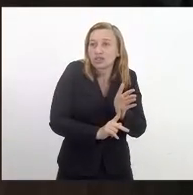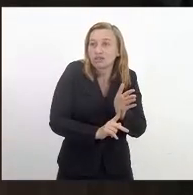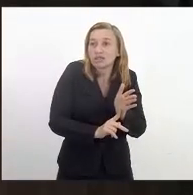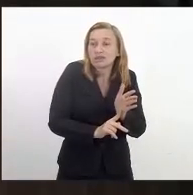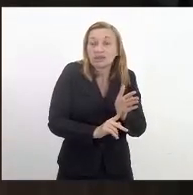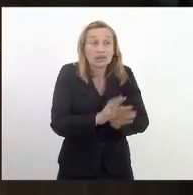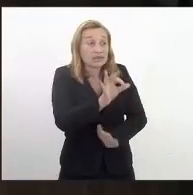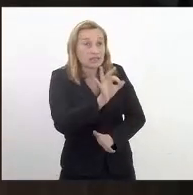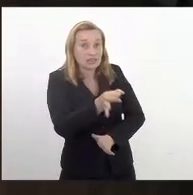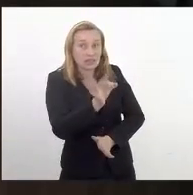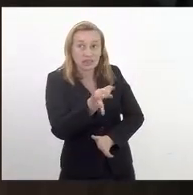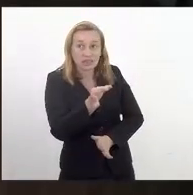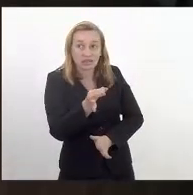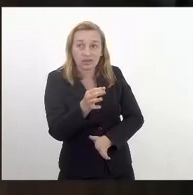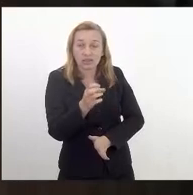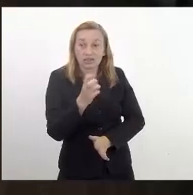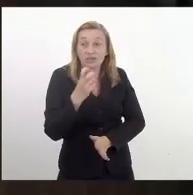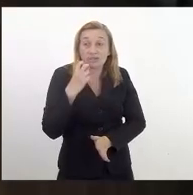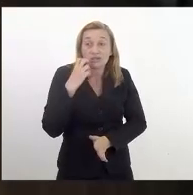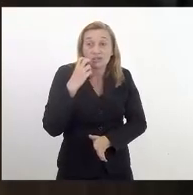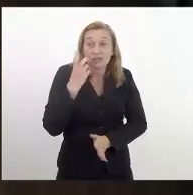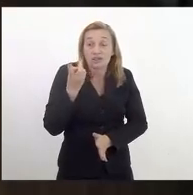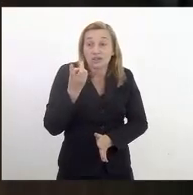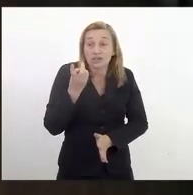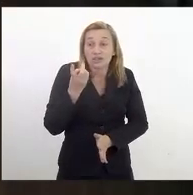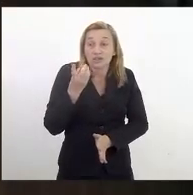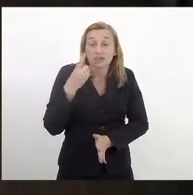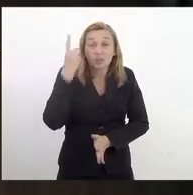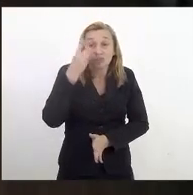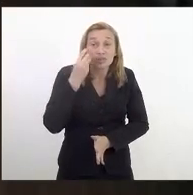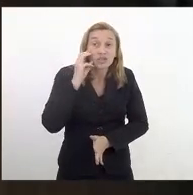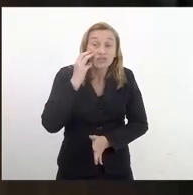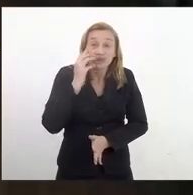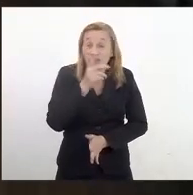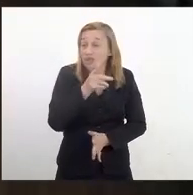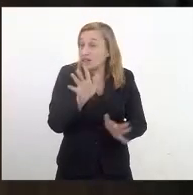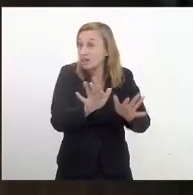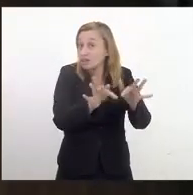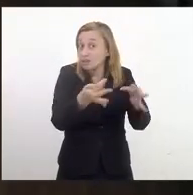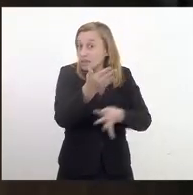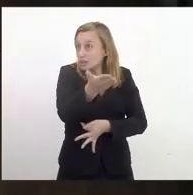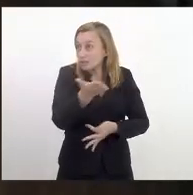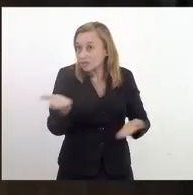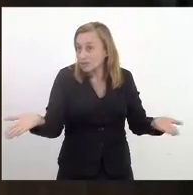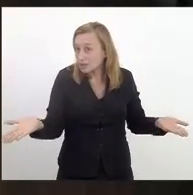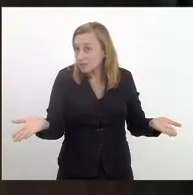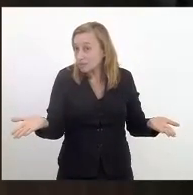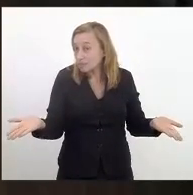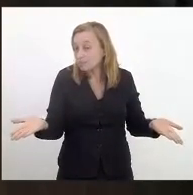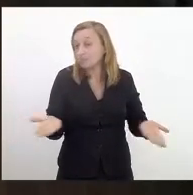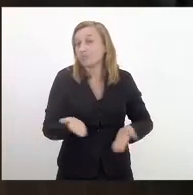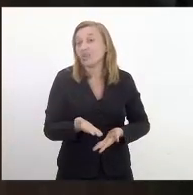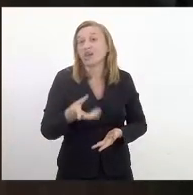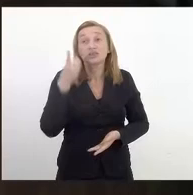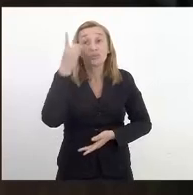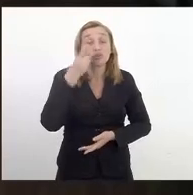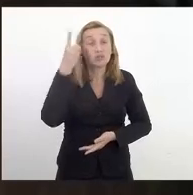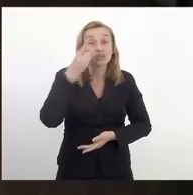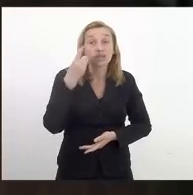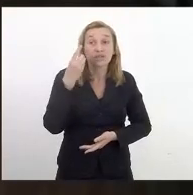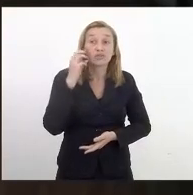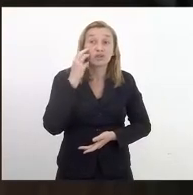até de certa maneira constrangeu nosso querido amigo waldeck do tema é tão mitoso Deputado nas canelas que o deputado